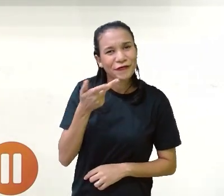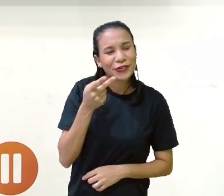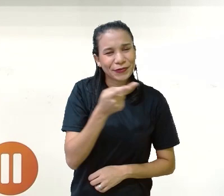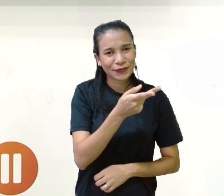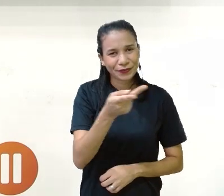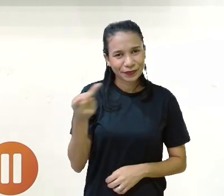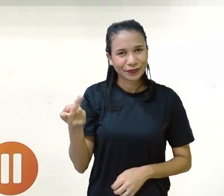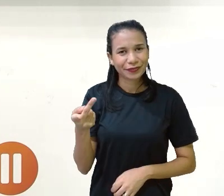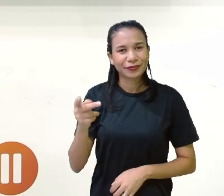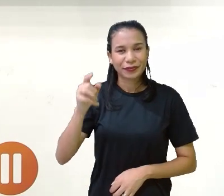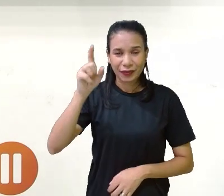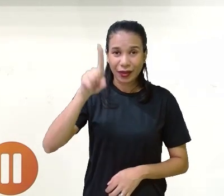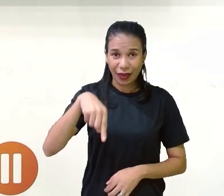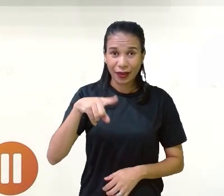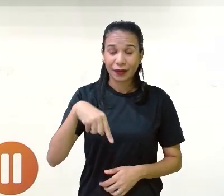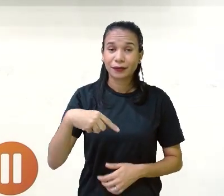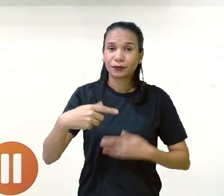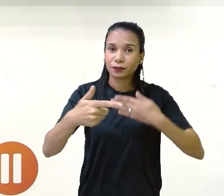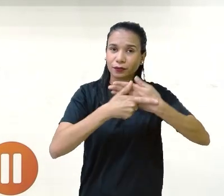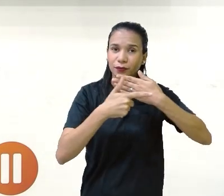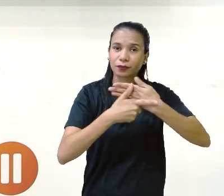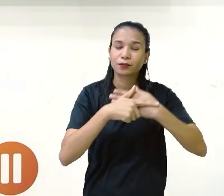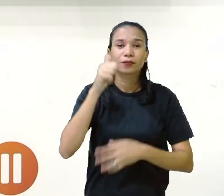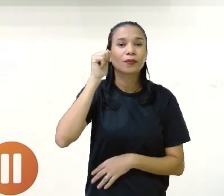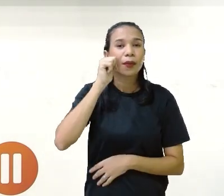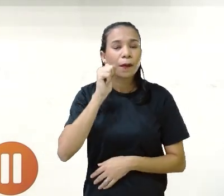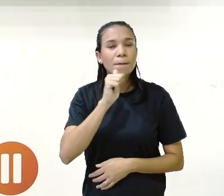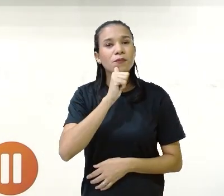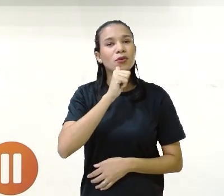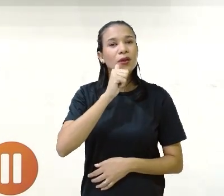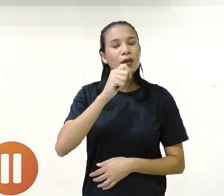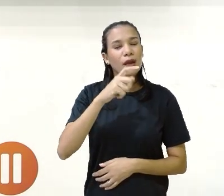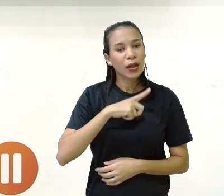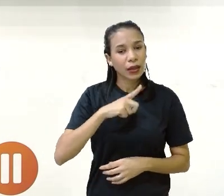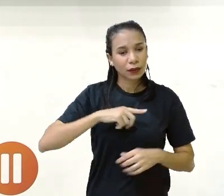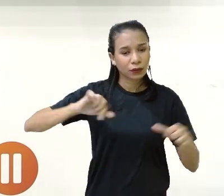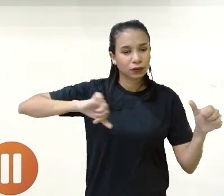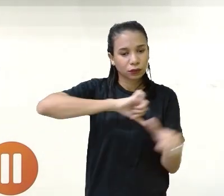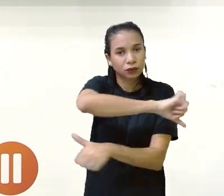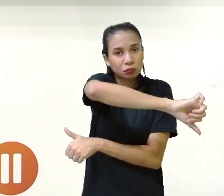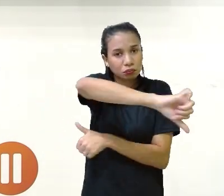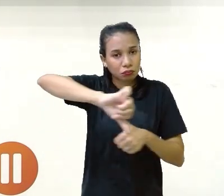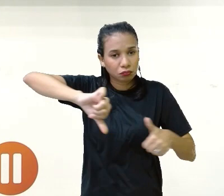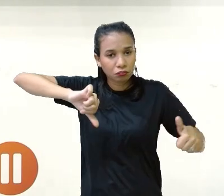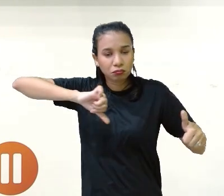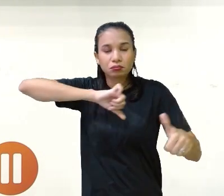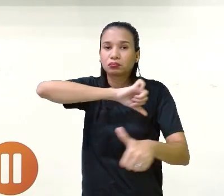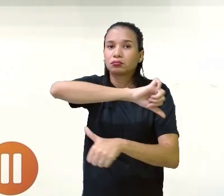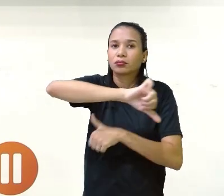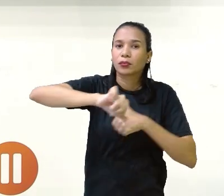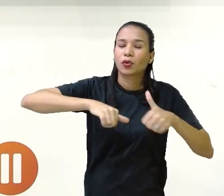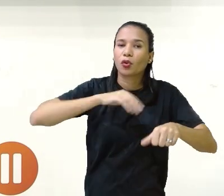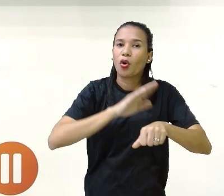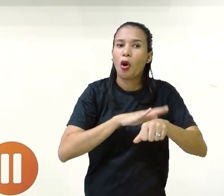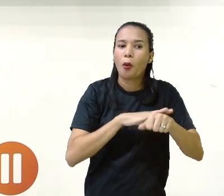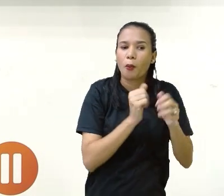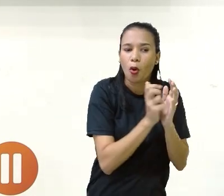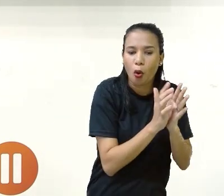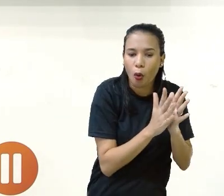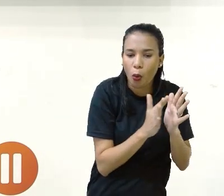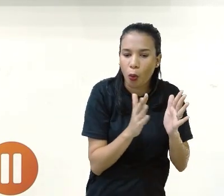para vocês. O papel da mulher, ele acabou mudando na medida que o tempo